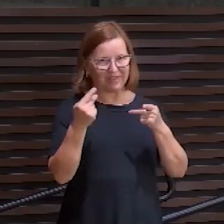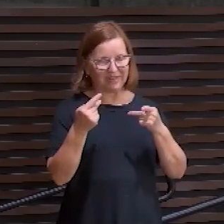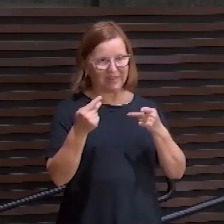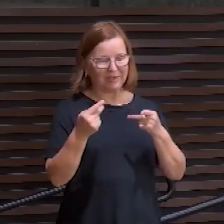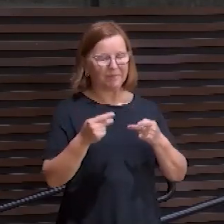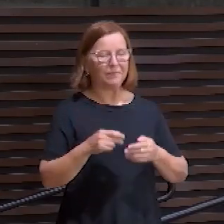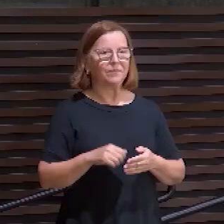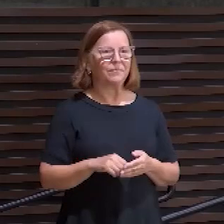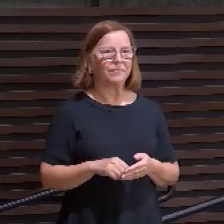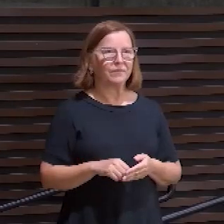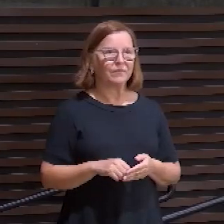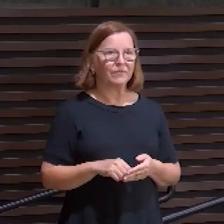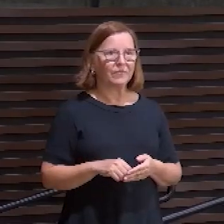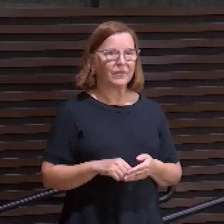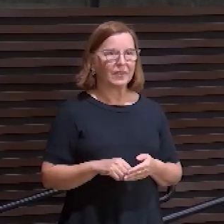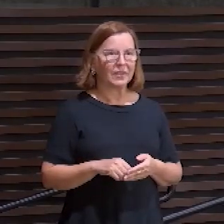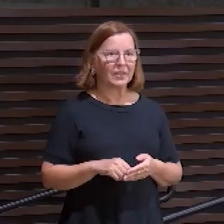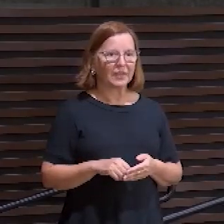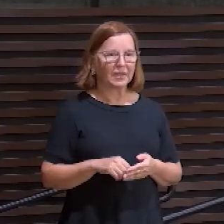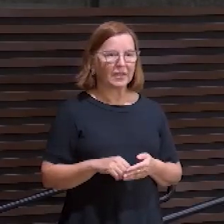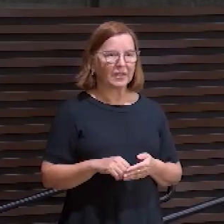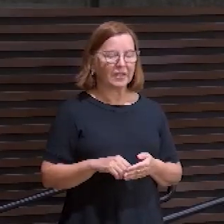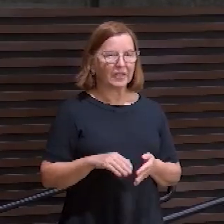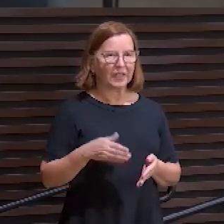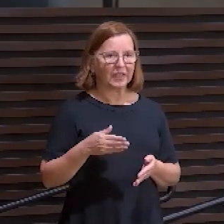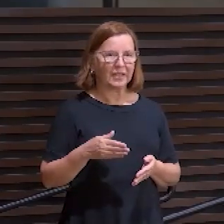O autor faz uma divagação.